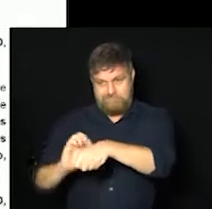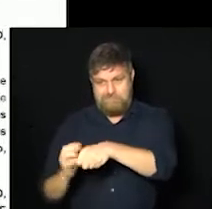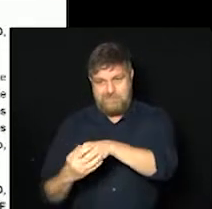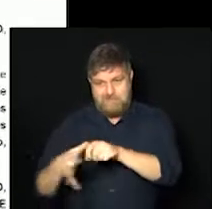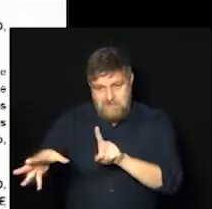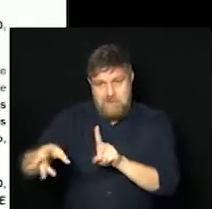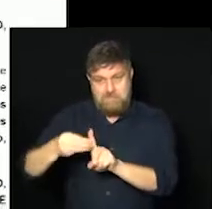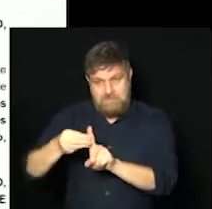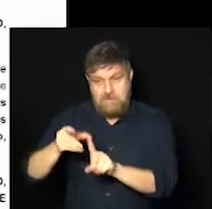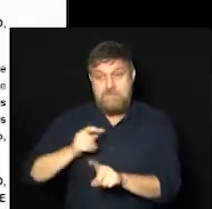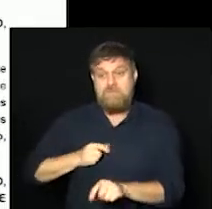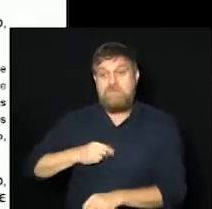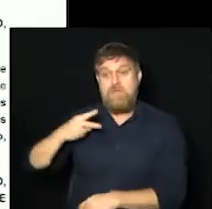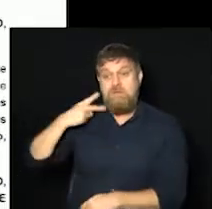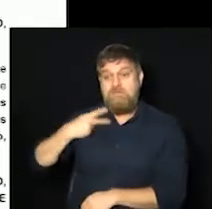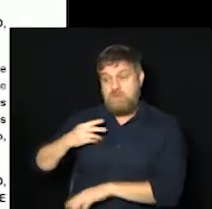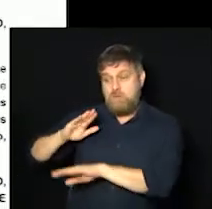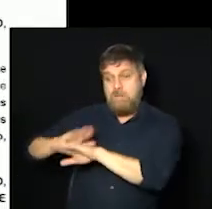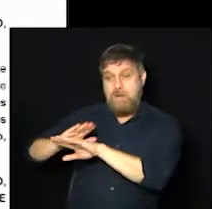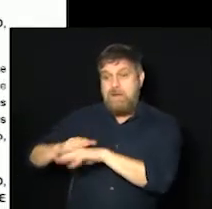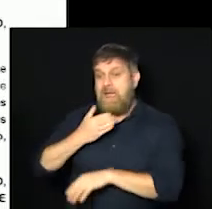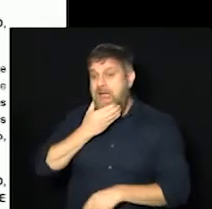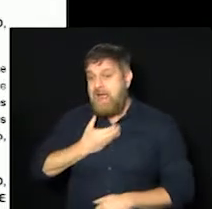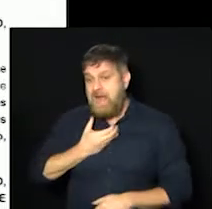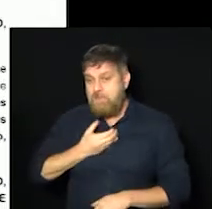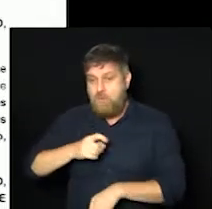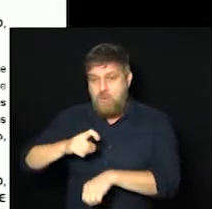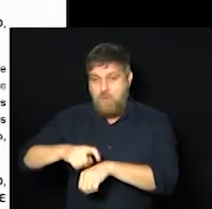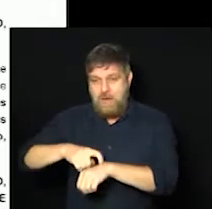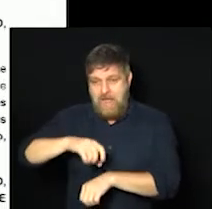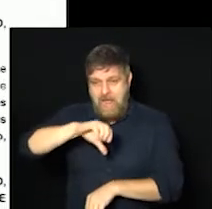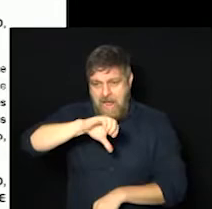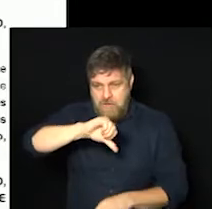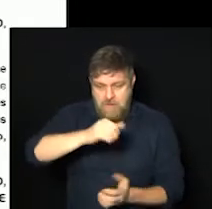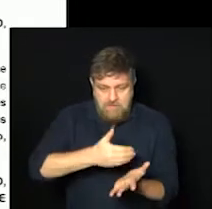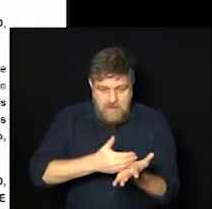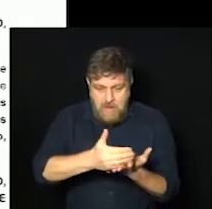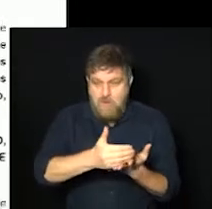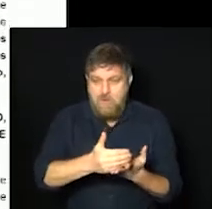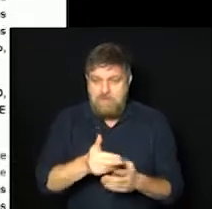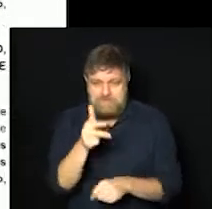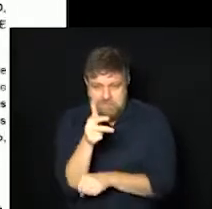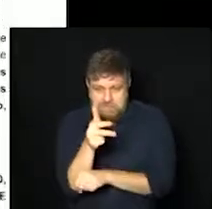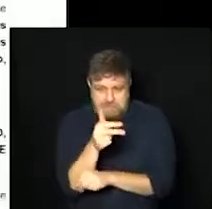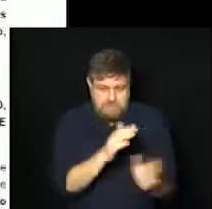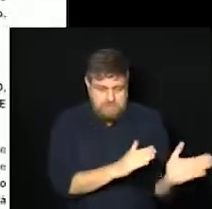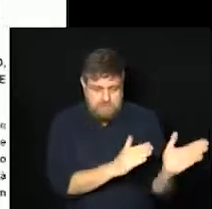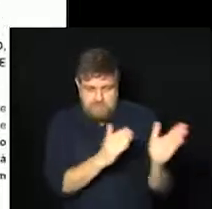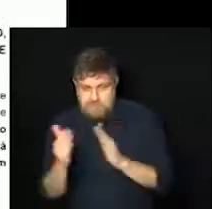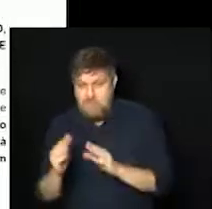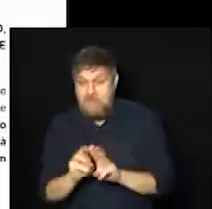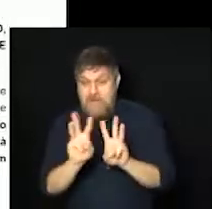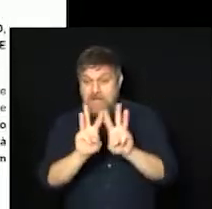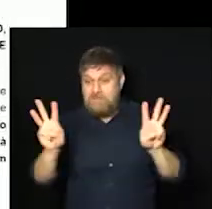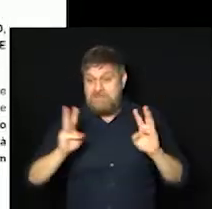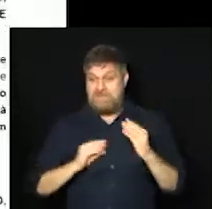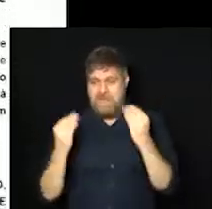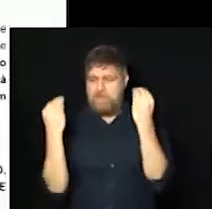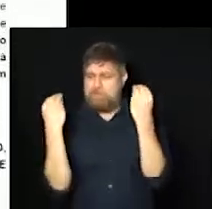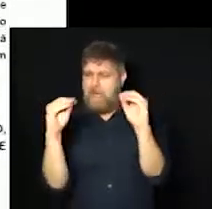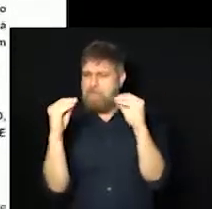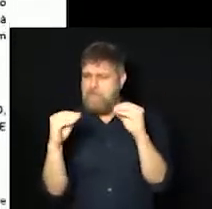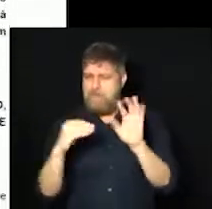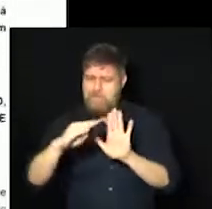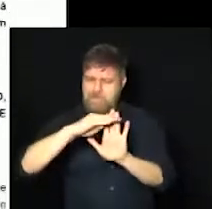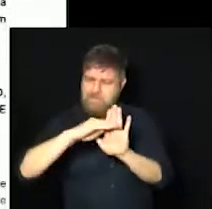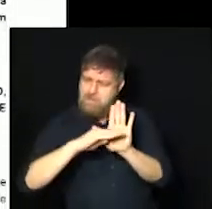projeto do Carmo Luiz, às 9 horas da manhã, começa então a nossa transmissão e no site você tem a pauta completa